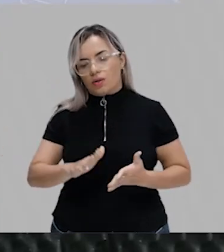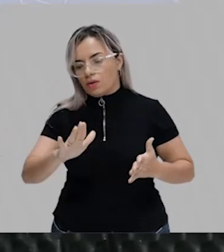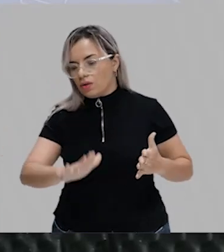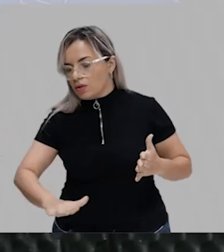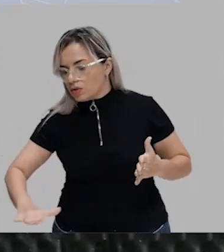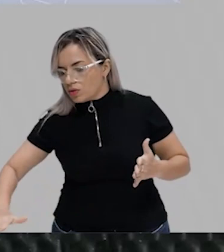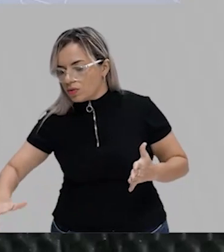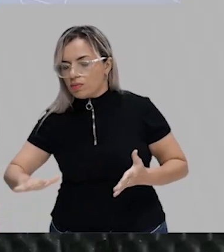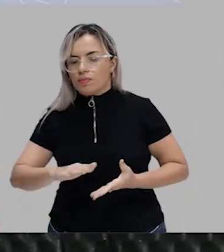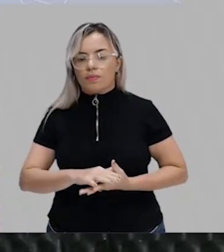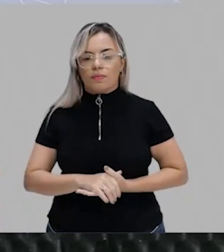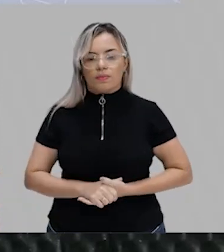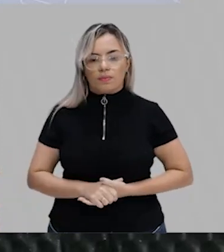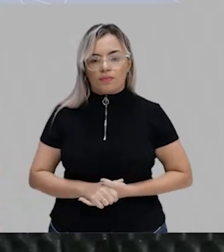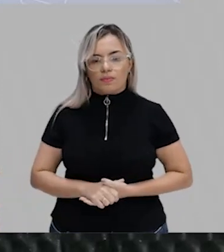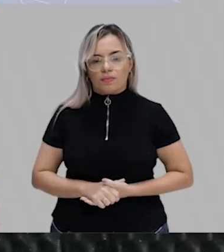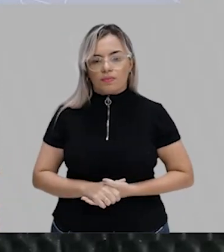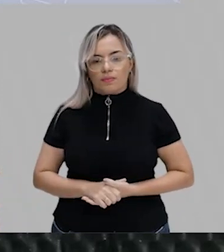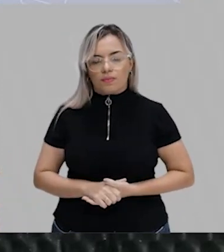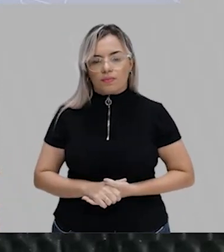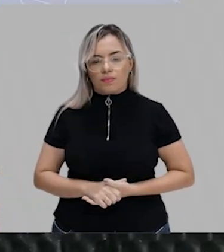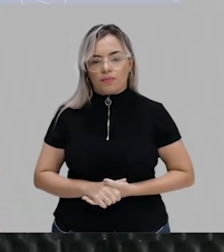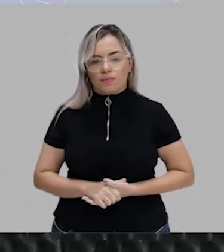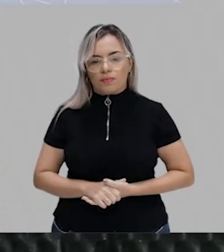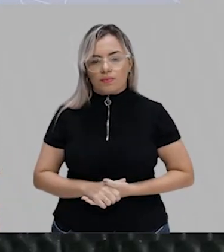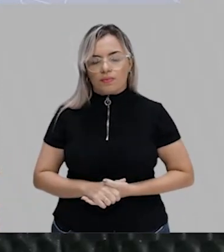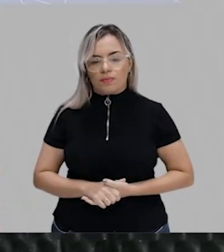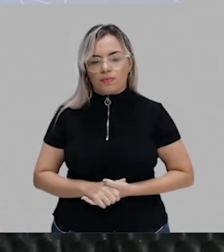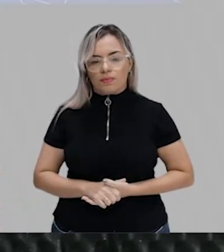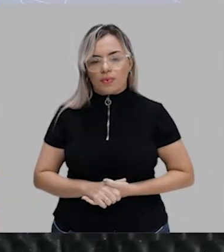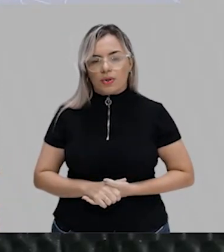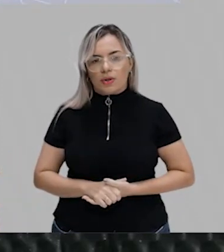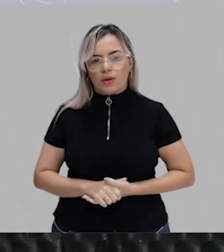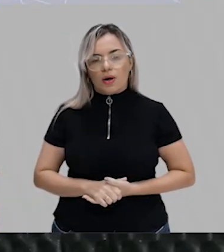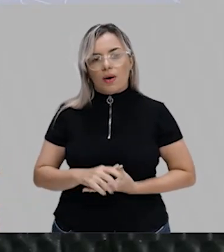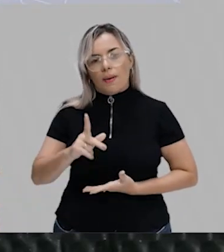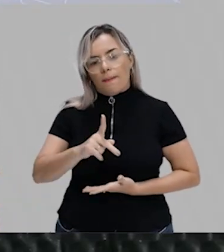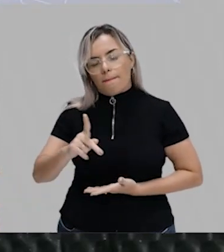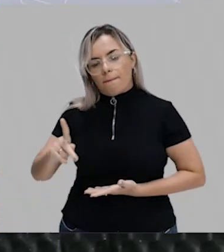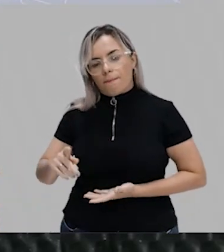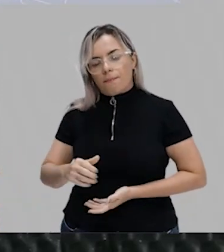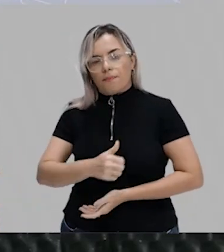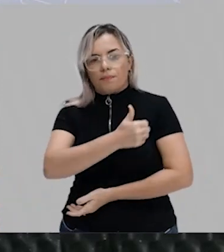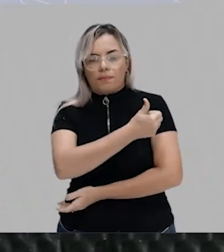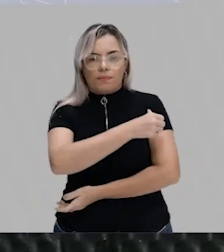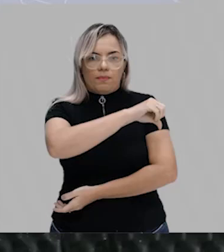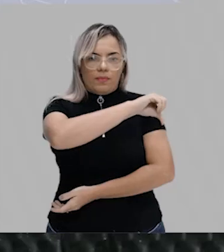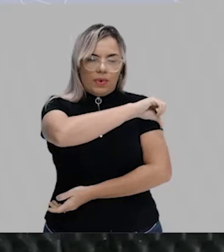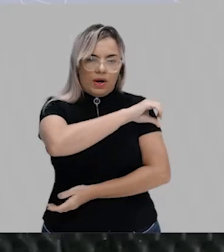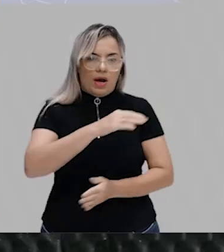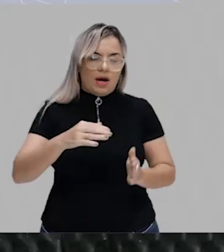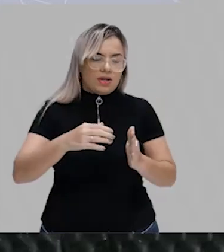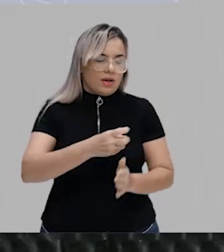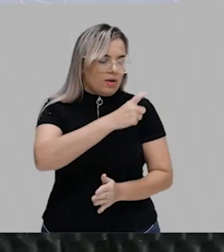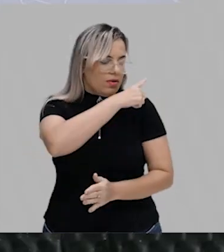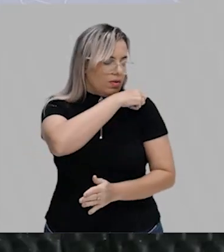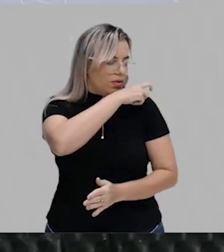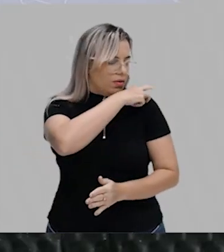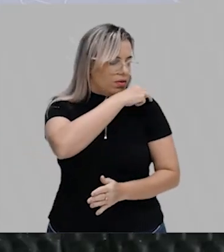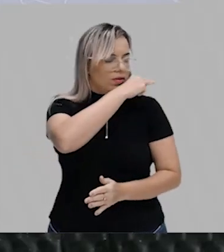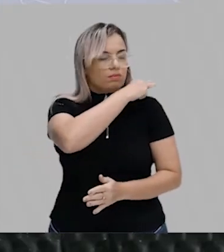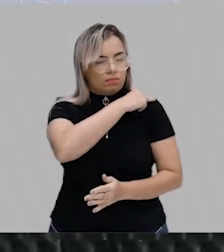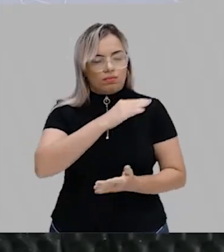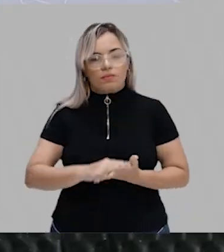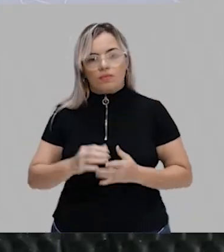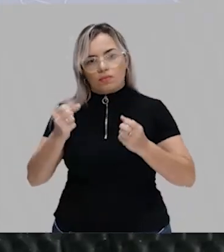ensino infantil. Professora é do ensino fundamental em diante, tá? Então, você